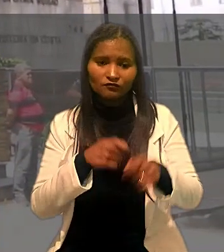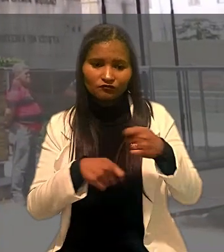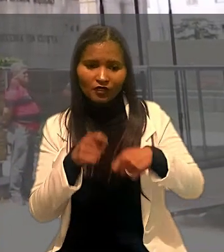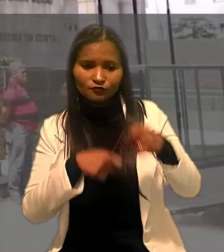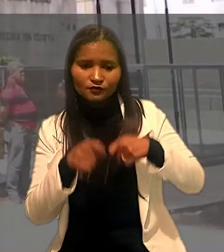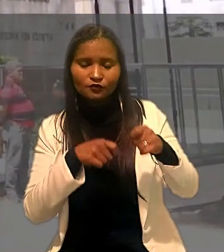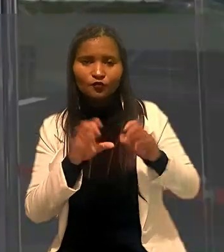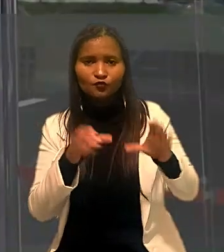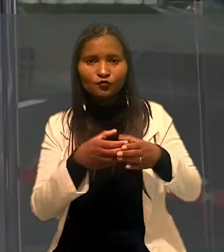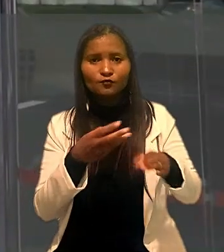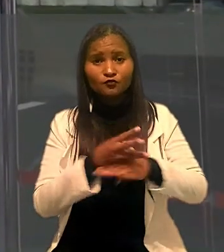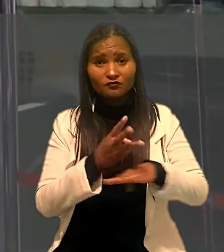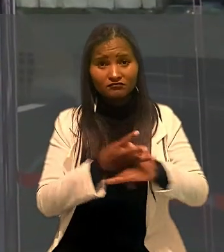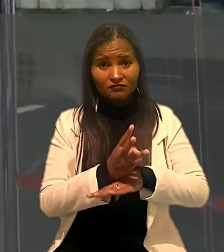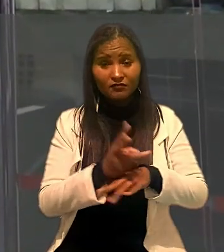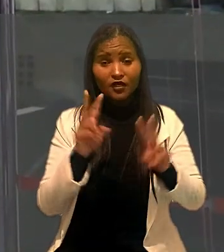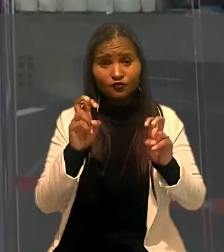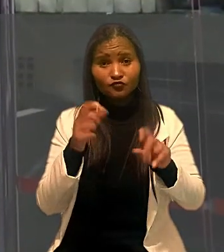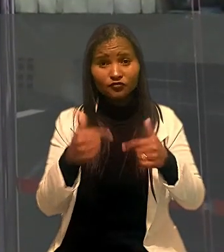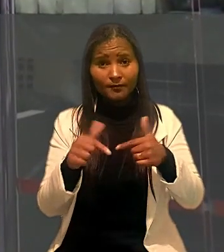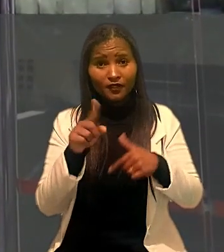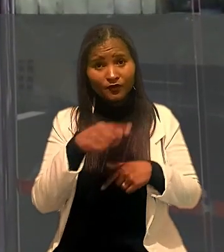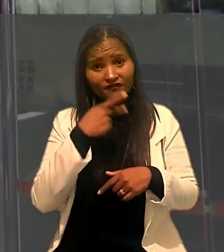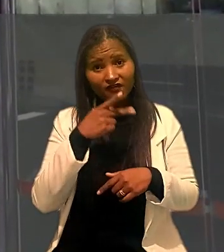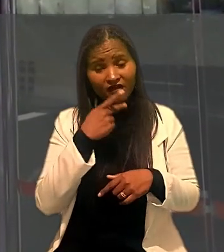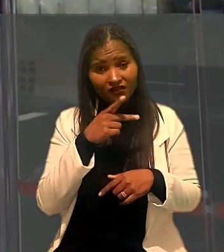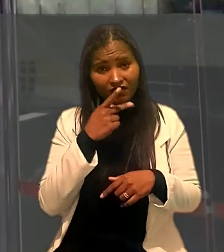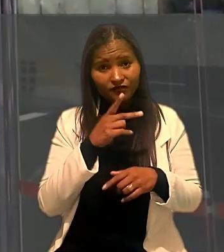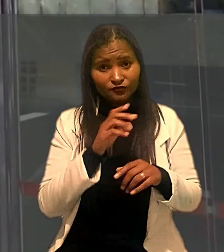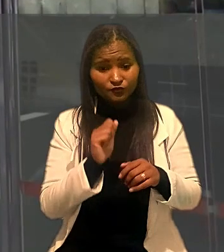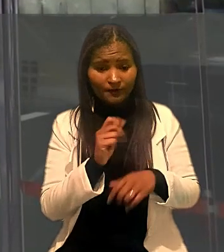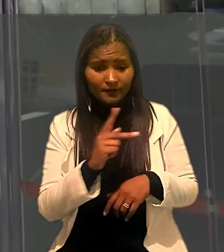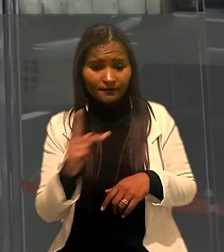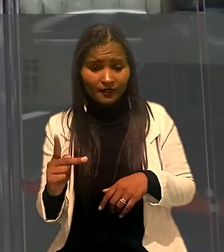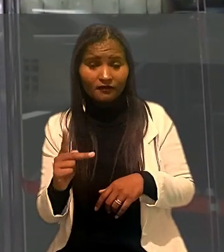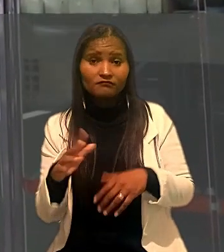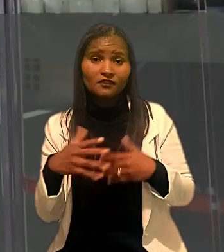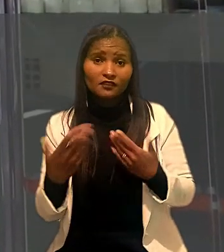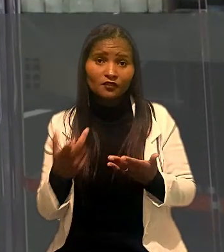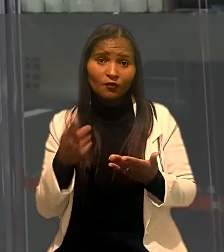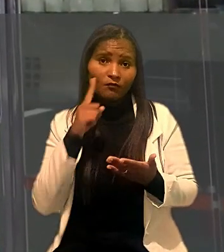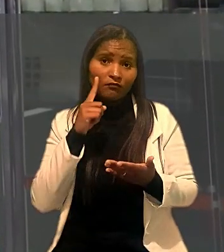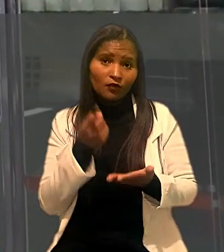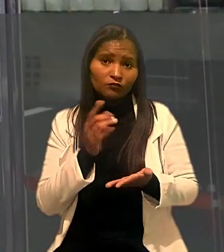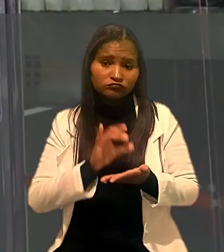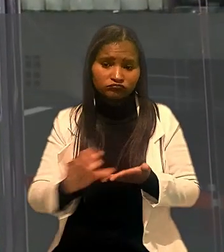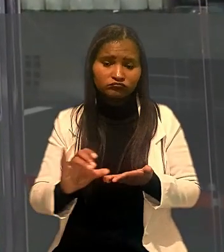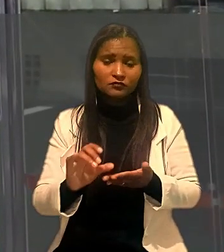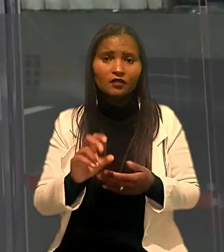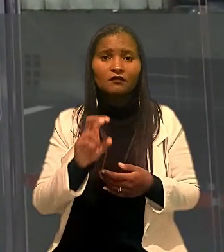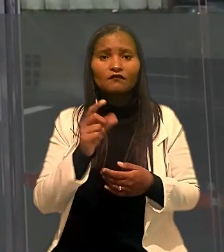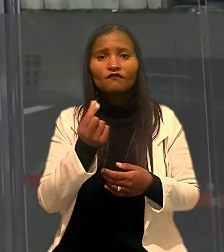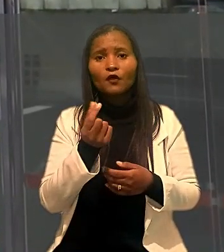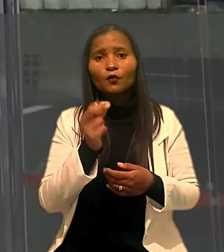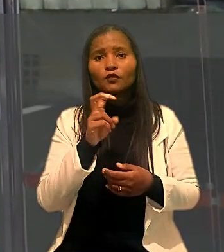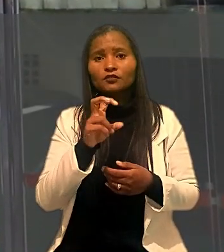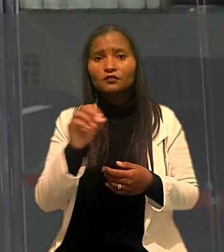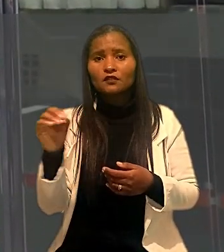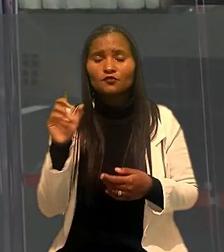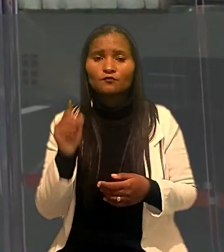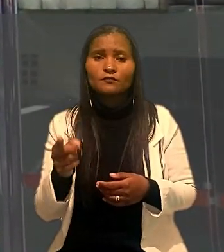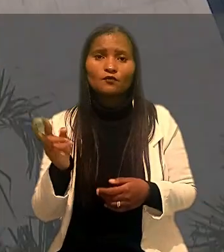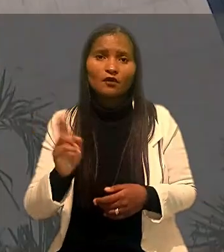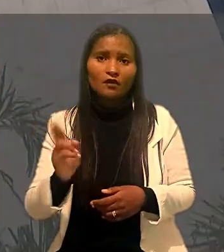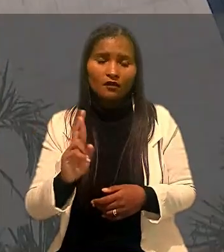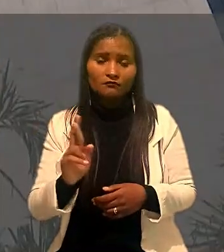assuntos de trabalho eram tratados no aplicativo. Assim, fixou indenização por dano moral no valor de R$ 500 mil.